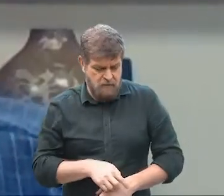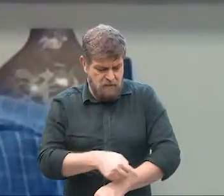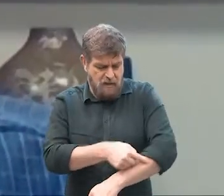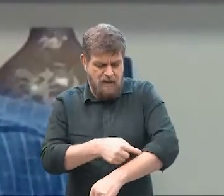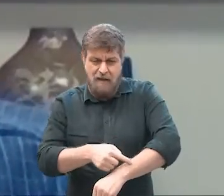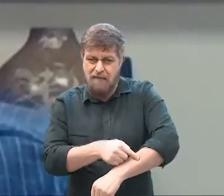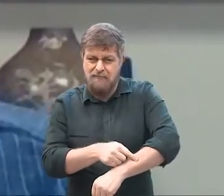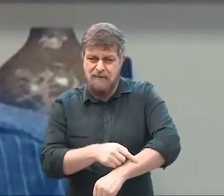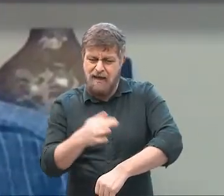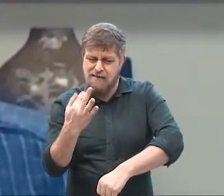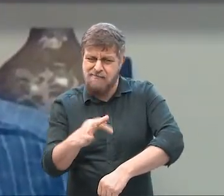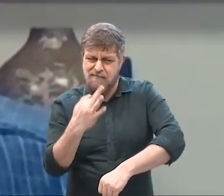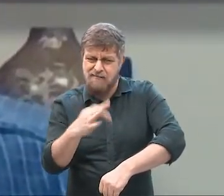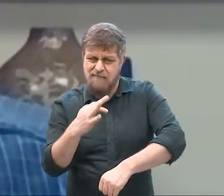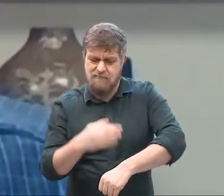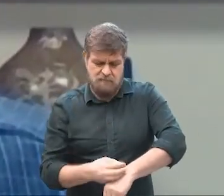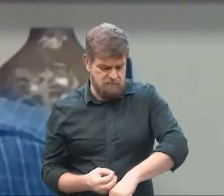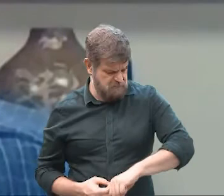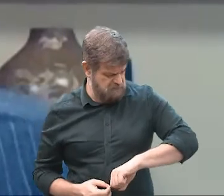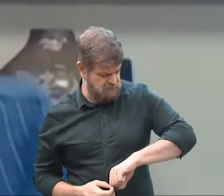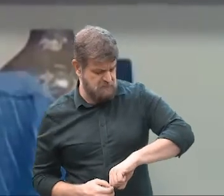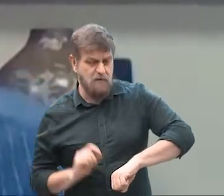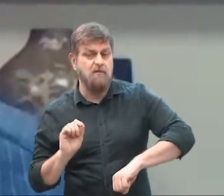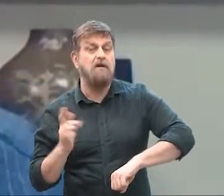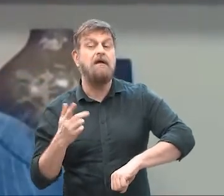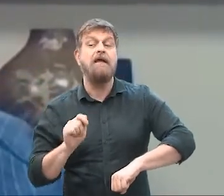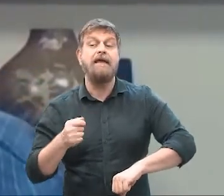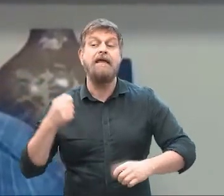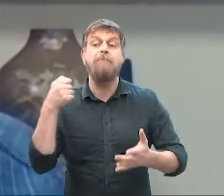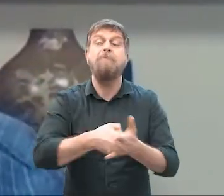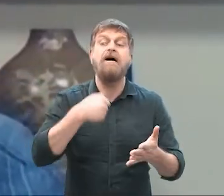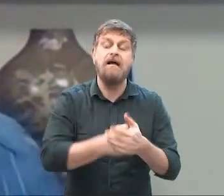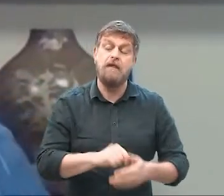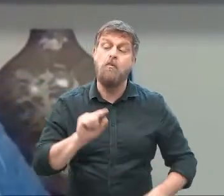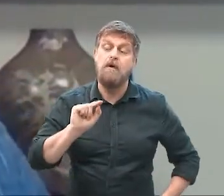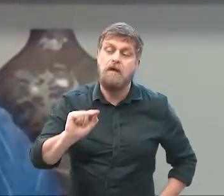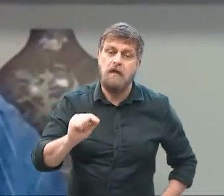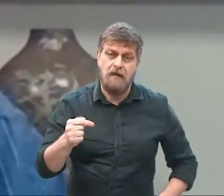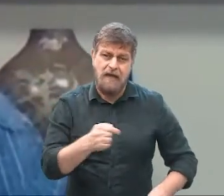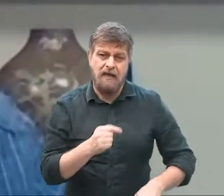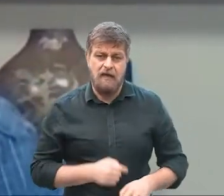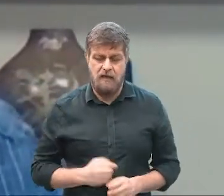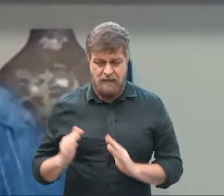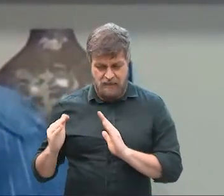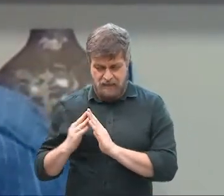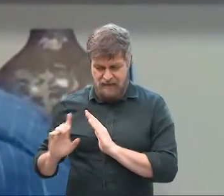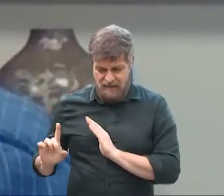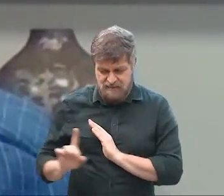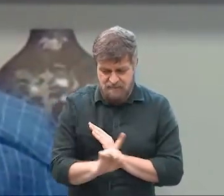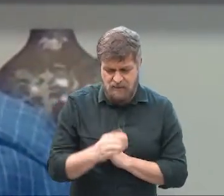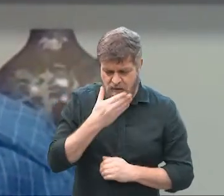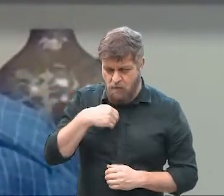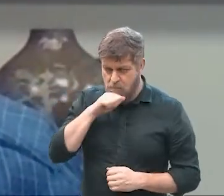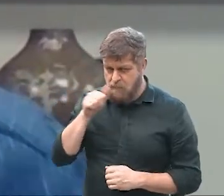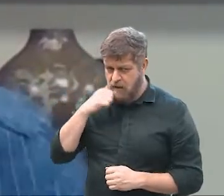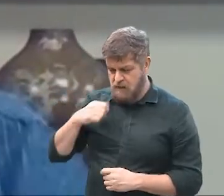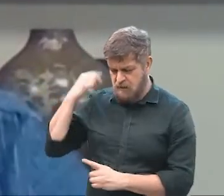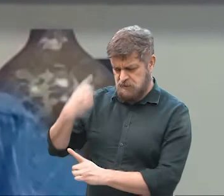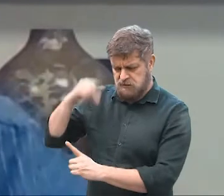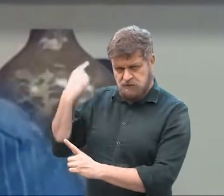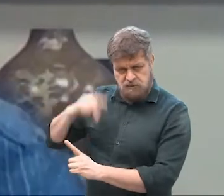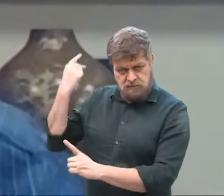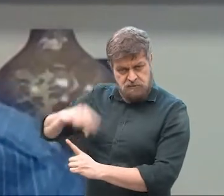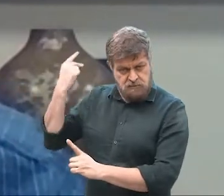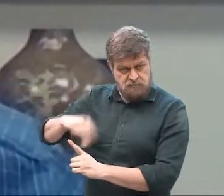machucado naquela criança que aparece repentinamente. Quem bateu naquela criança? Ela veio de casa, apanhou dos pais? Ela levou